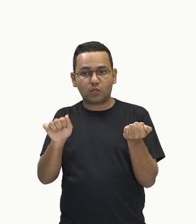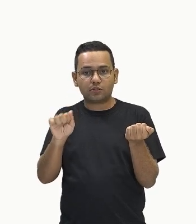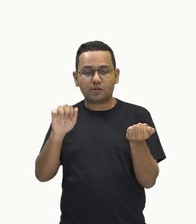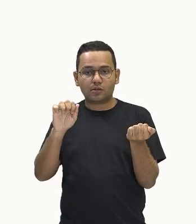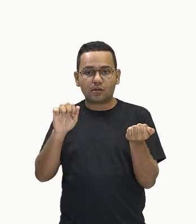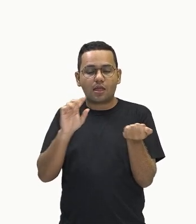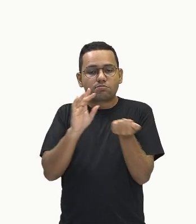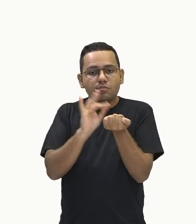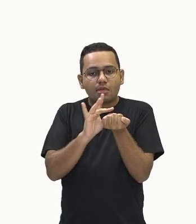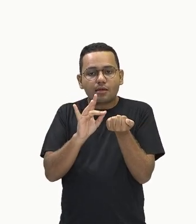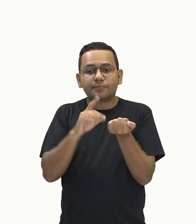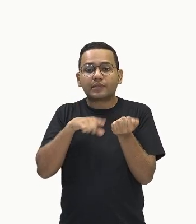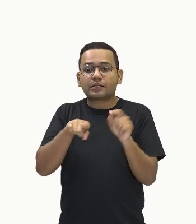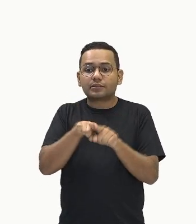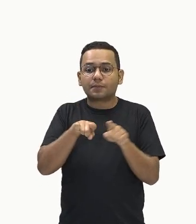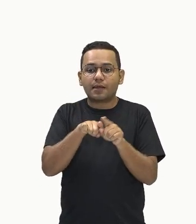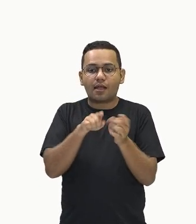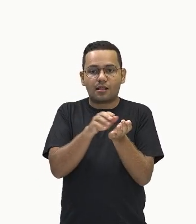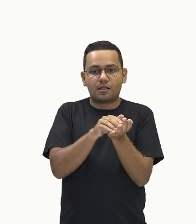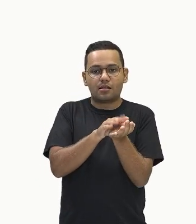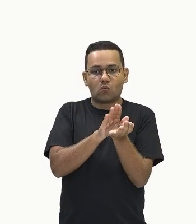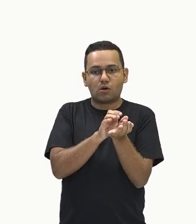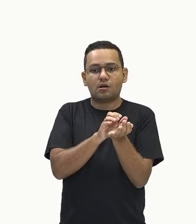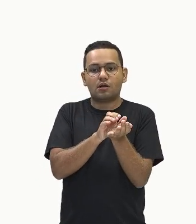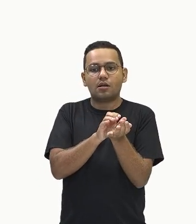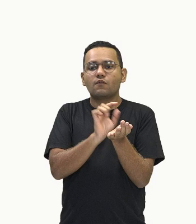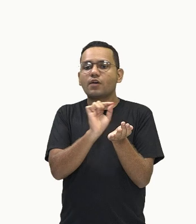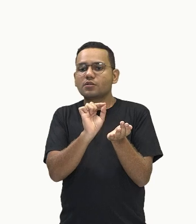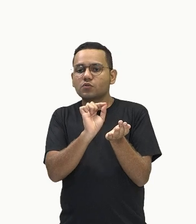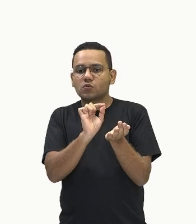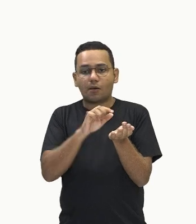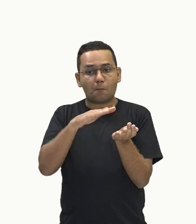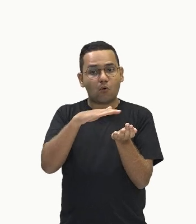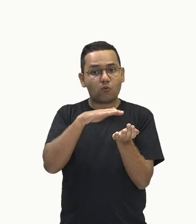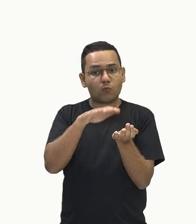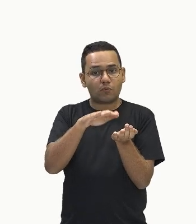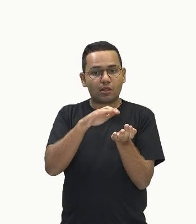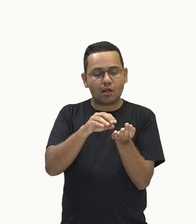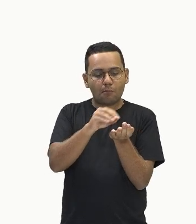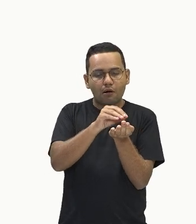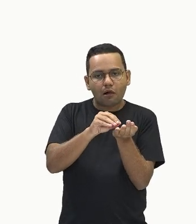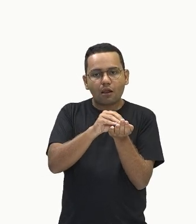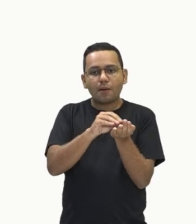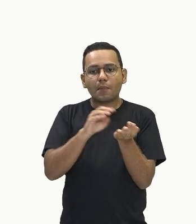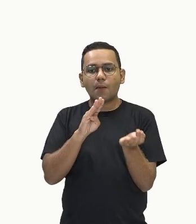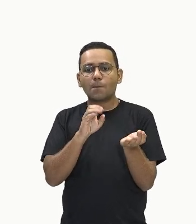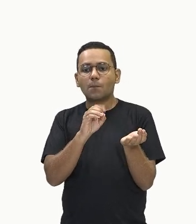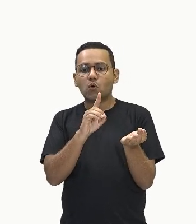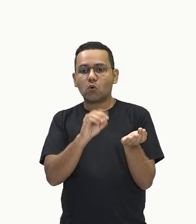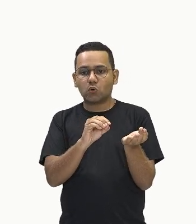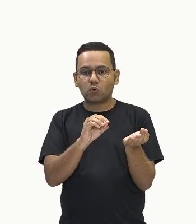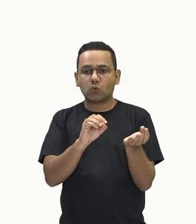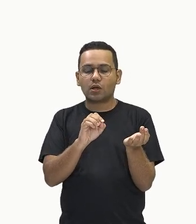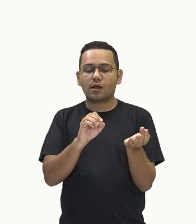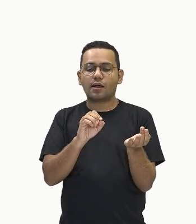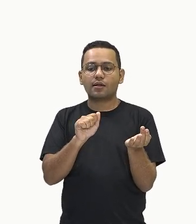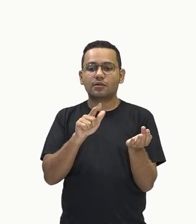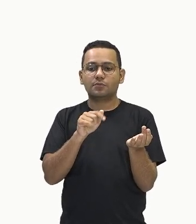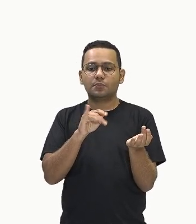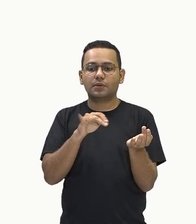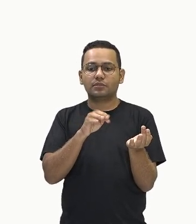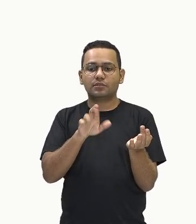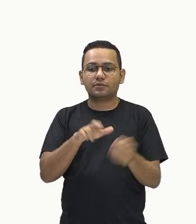sua língua, ali você vai fazendo o seu bolo alimentar. Seguindo pela